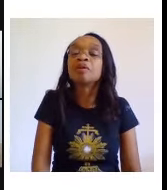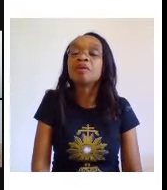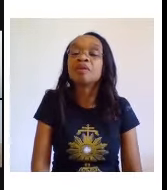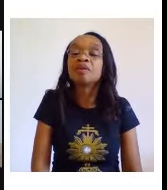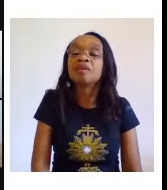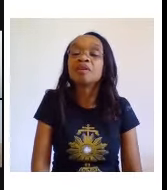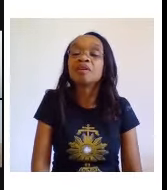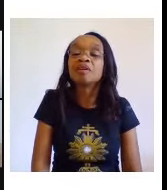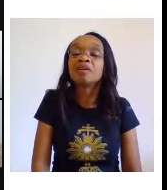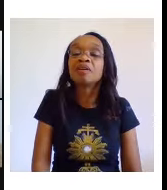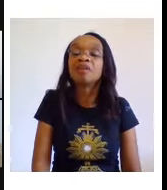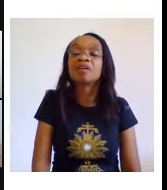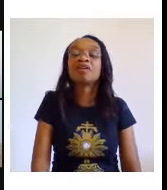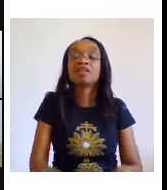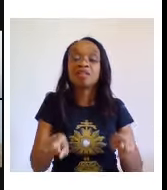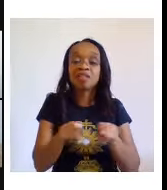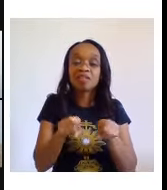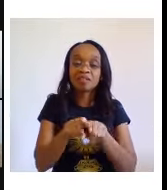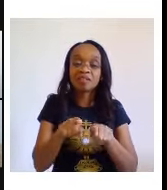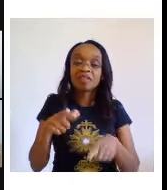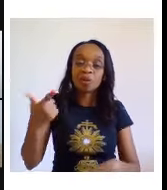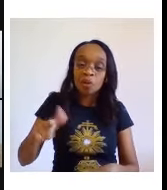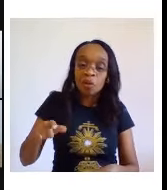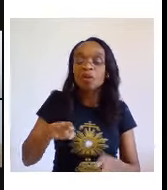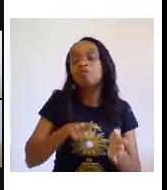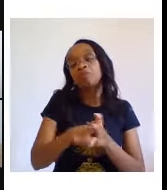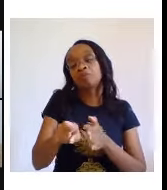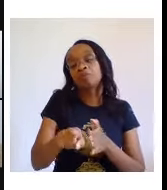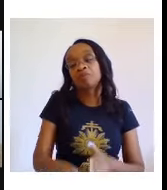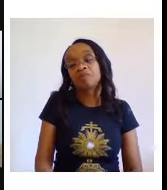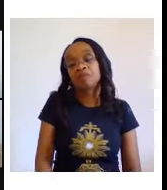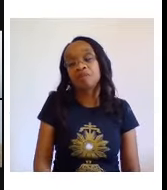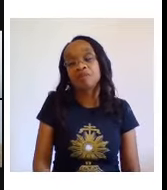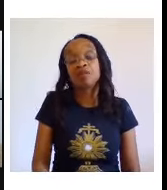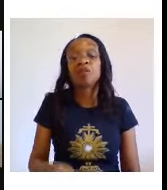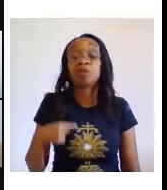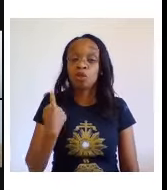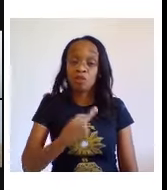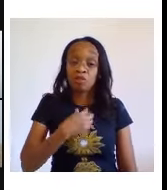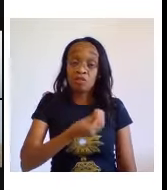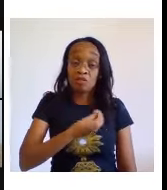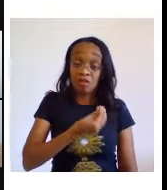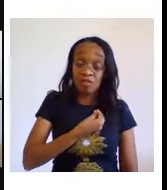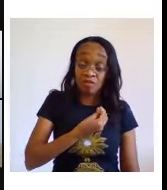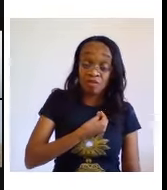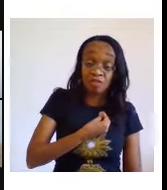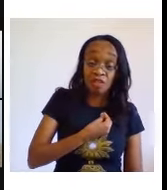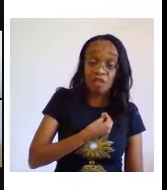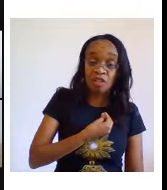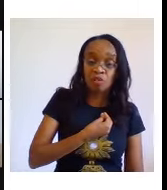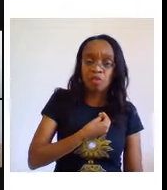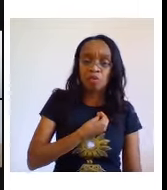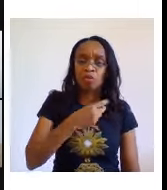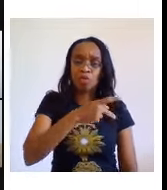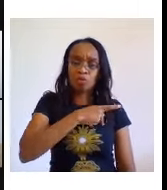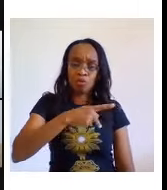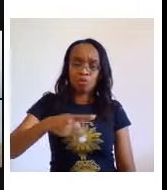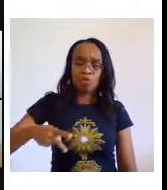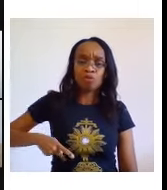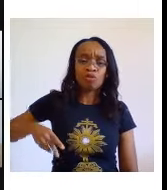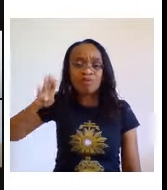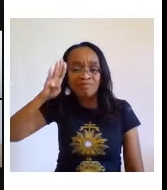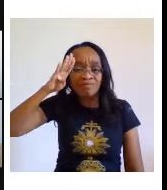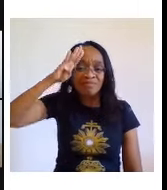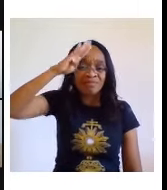a Geralda, aqui de Paribuna, ela diz assim: estamos vivendo num governo que negligencia a urgência